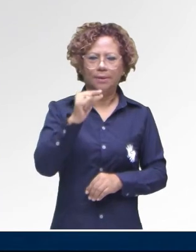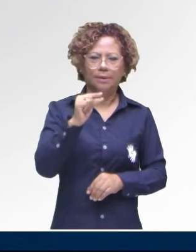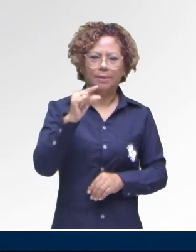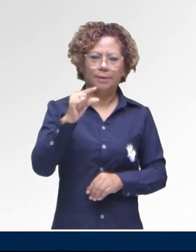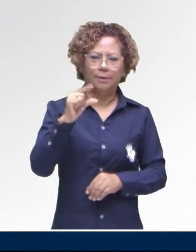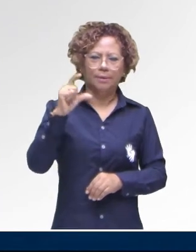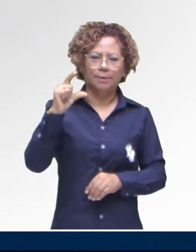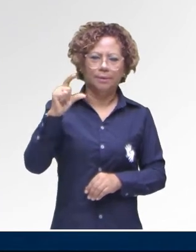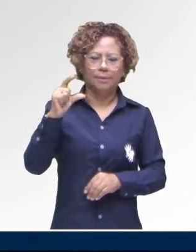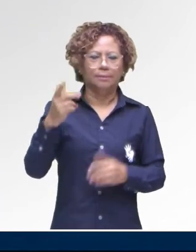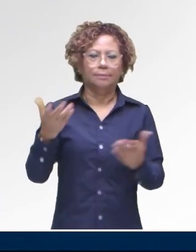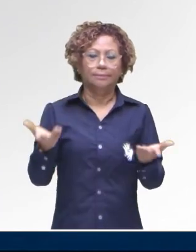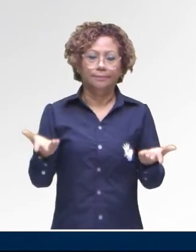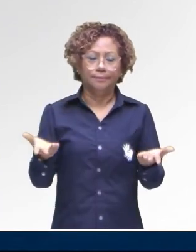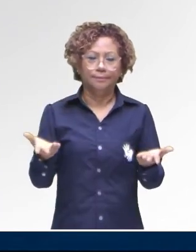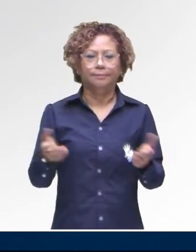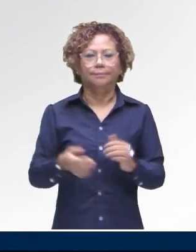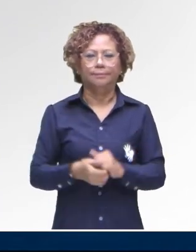fazemos aí o